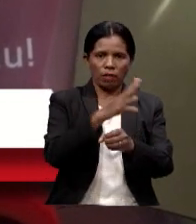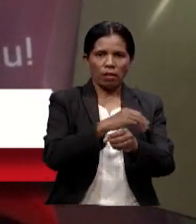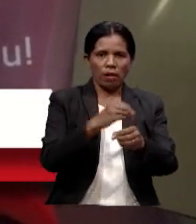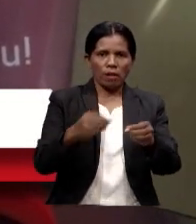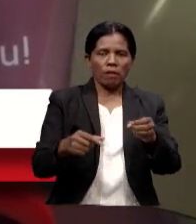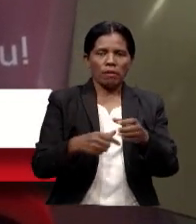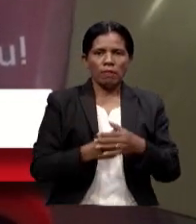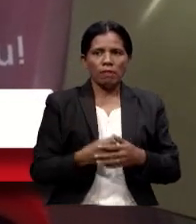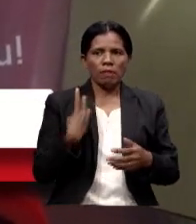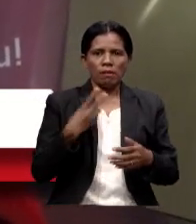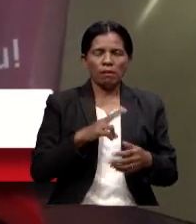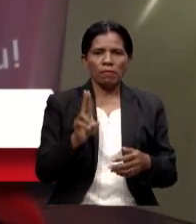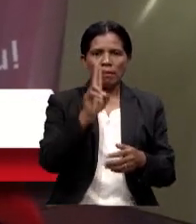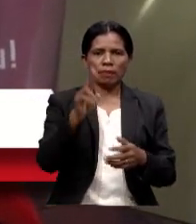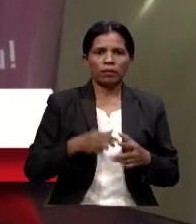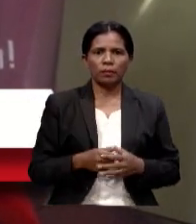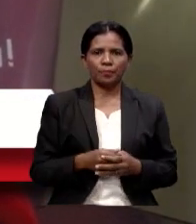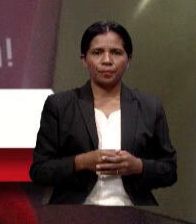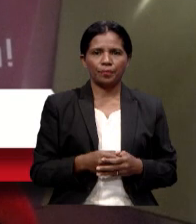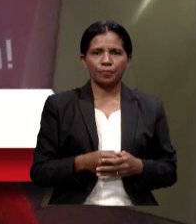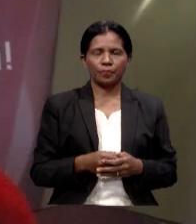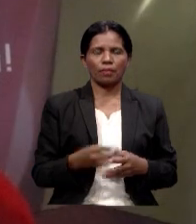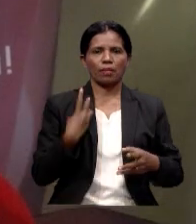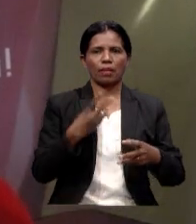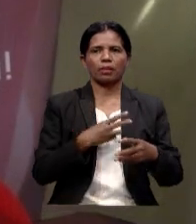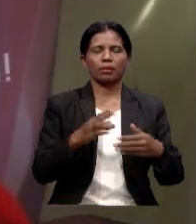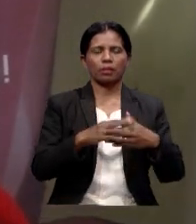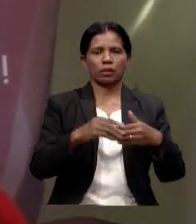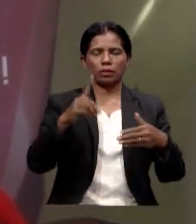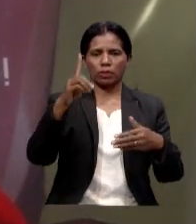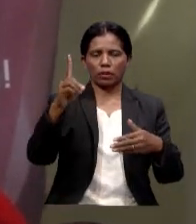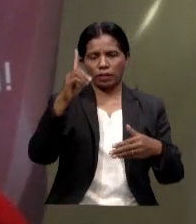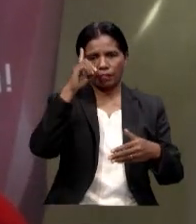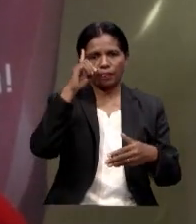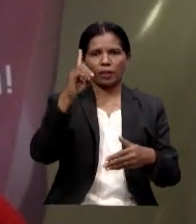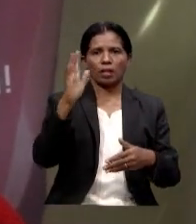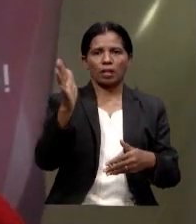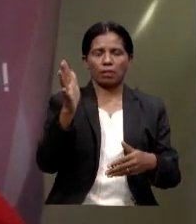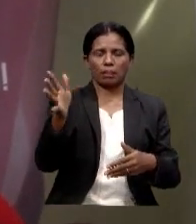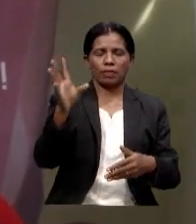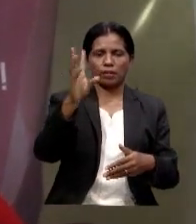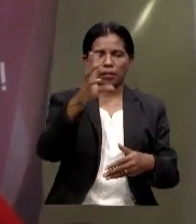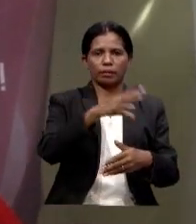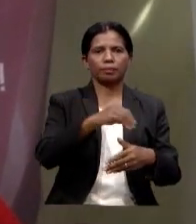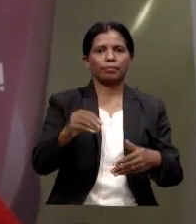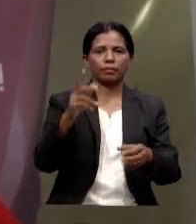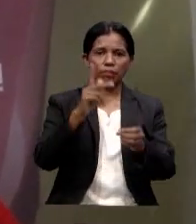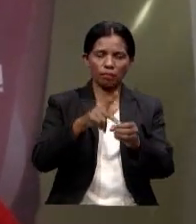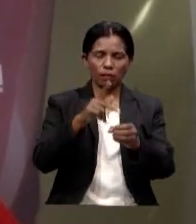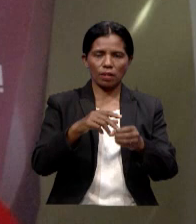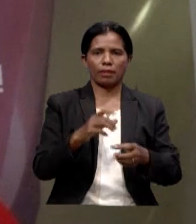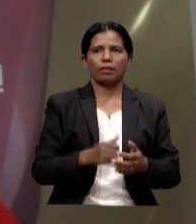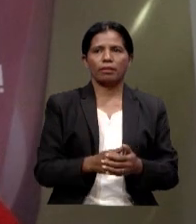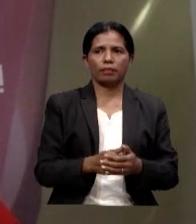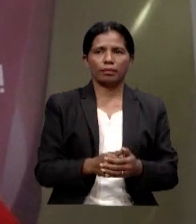tem a bomba cira, mas entre máximo de $1.56 para gasoil, mínimo $1.35 para gasoil,